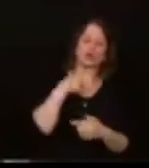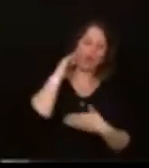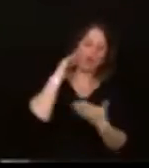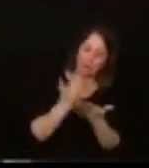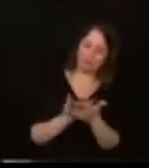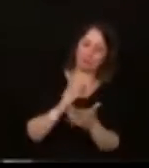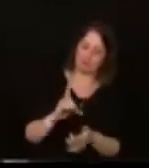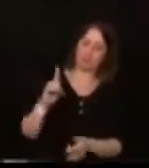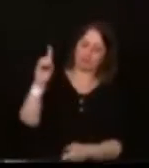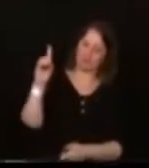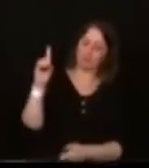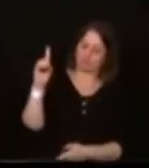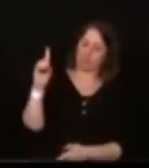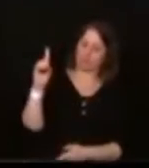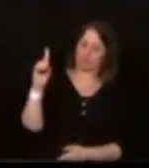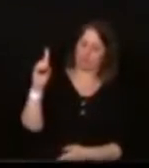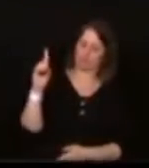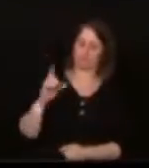Deus.